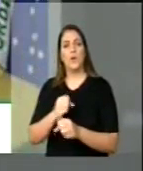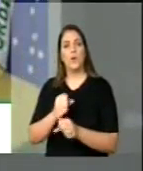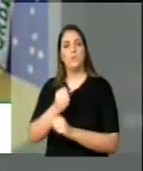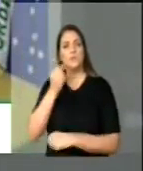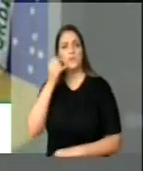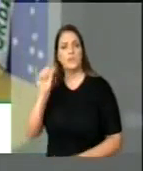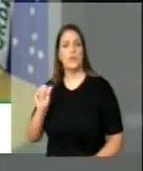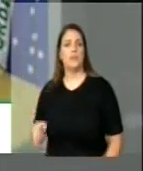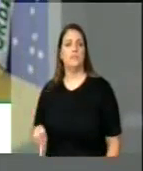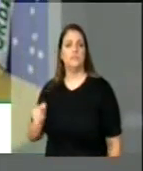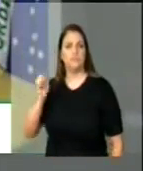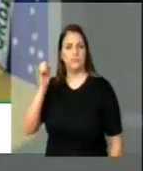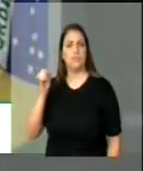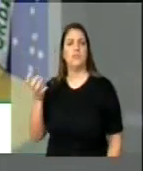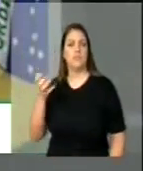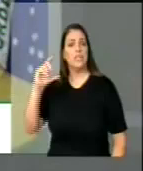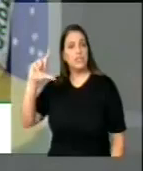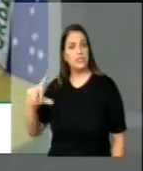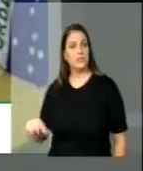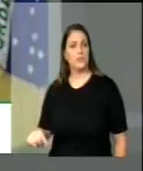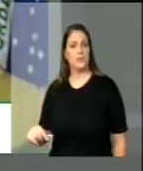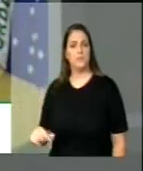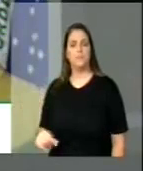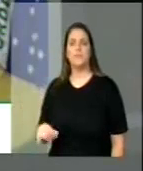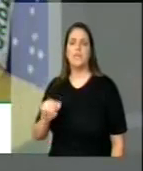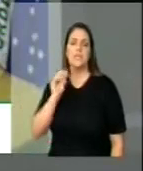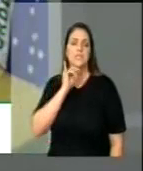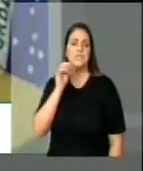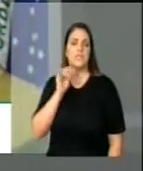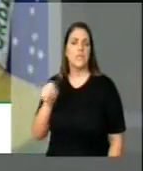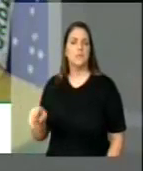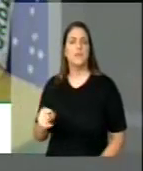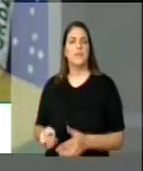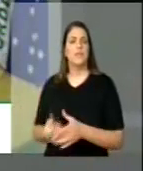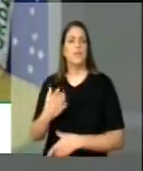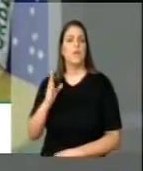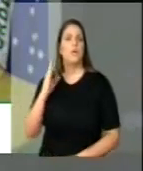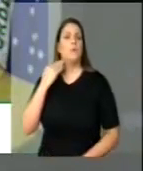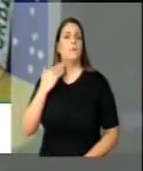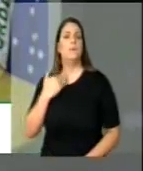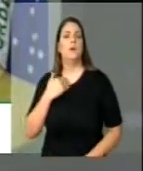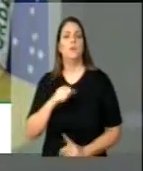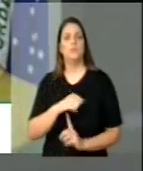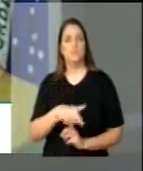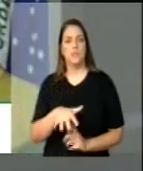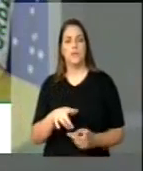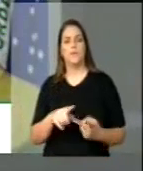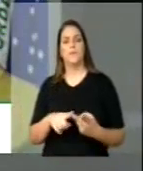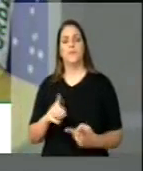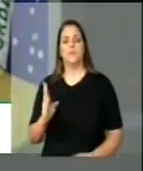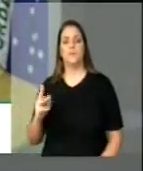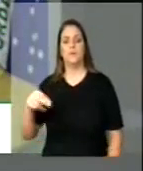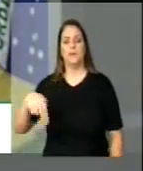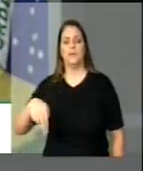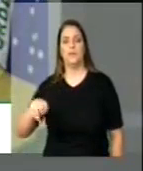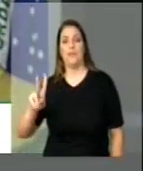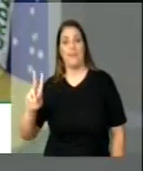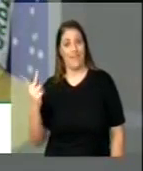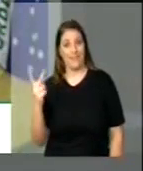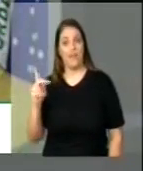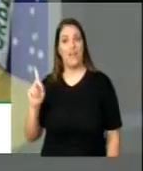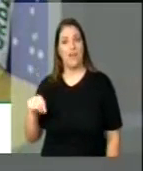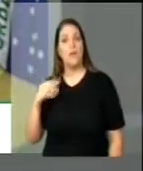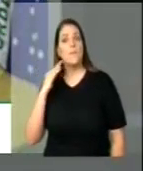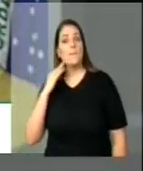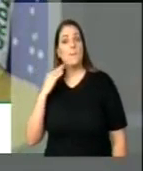inflação. Entre as medidas de destaque temos a criação do Banco Central, do BNH, Banco Nacional da